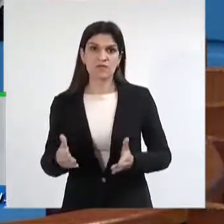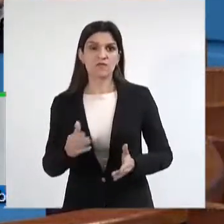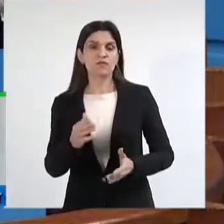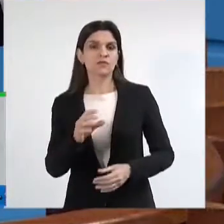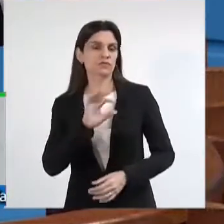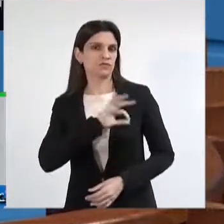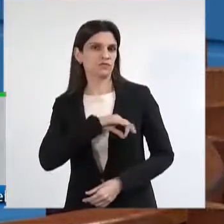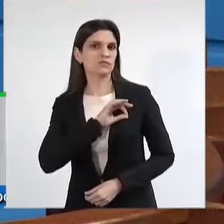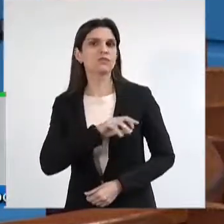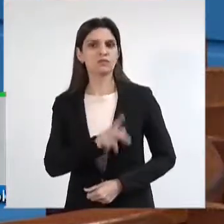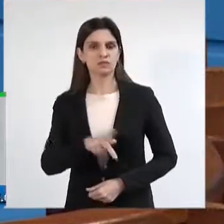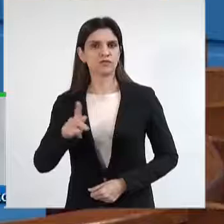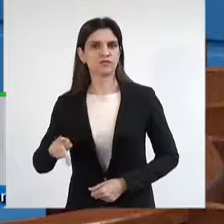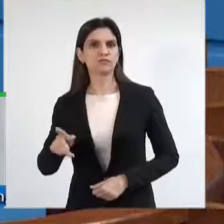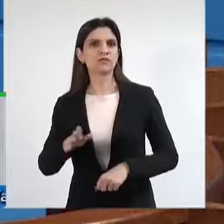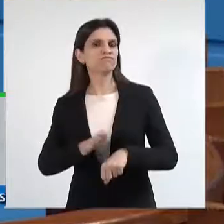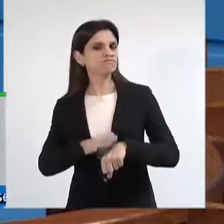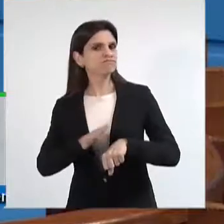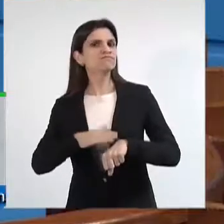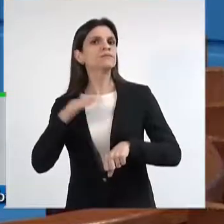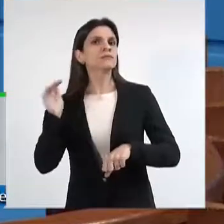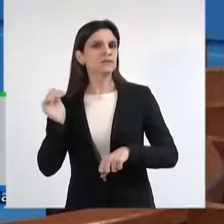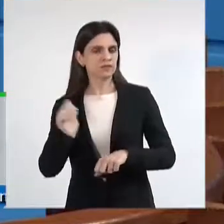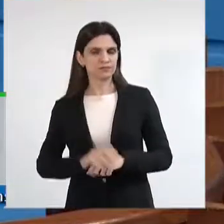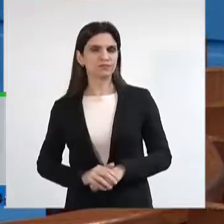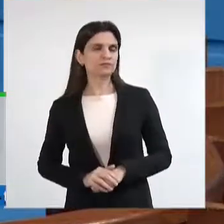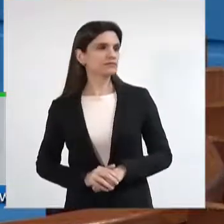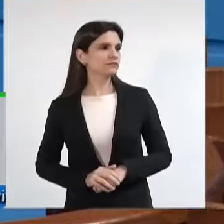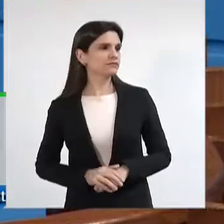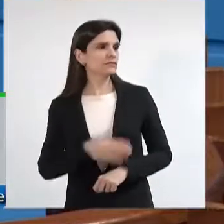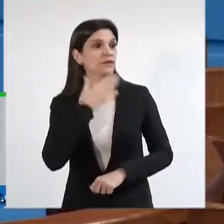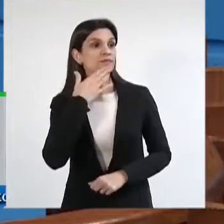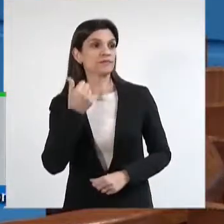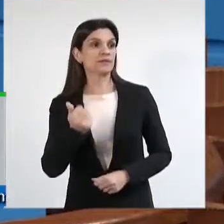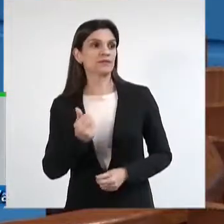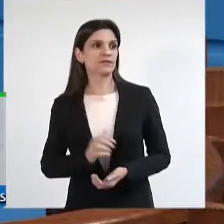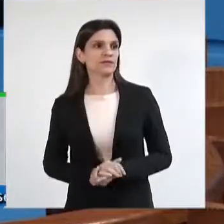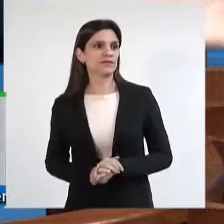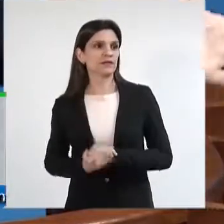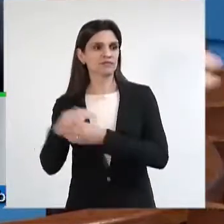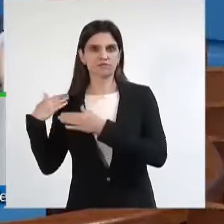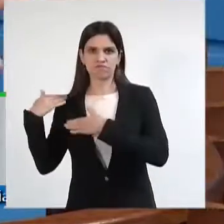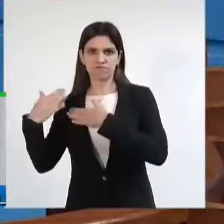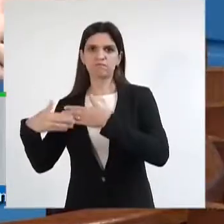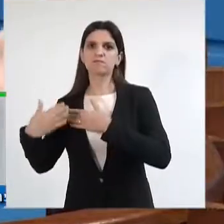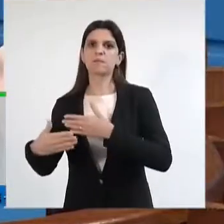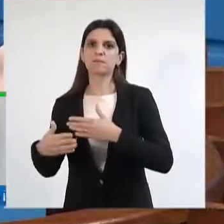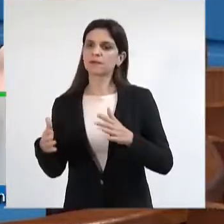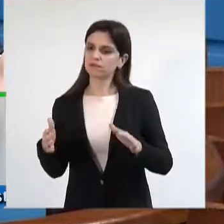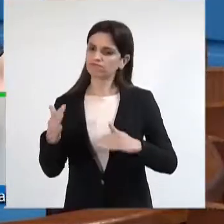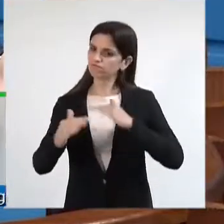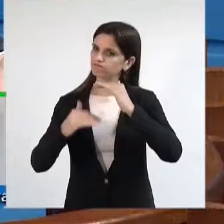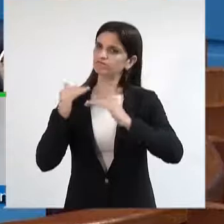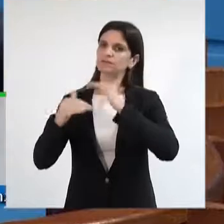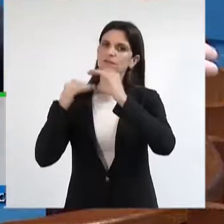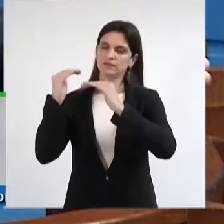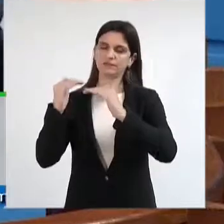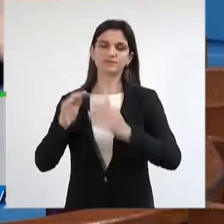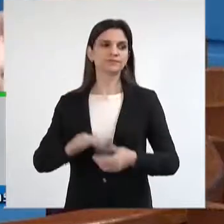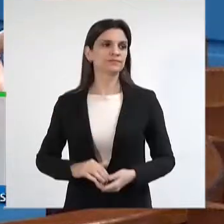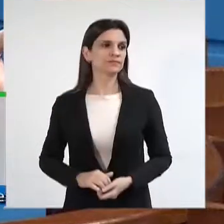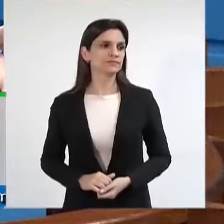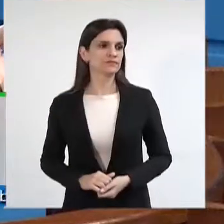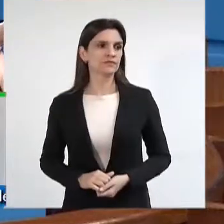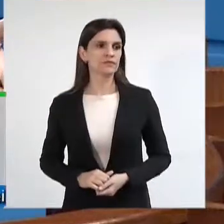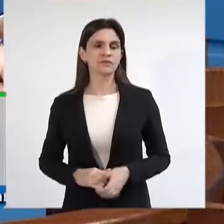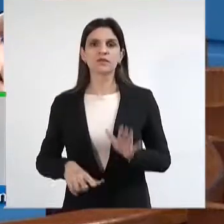melhorou muito, muito em relação a algumas décadas atrás, não é? Então isso tudo é avanço. Agora a lei